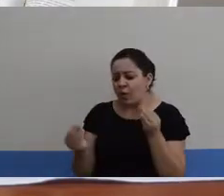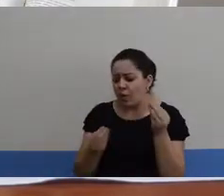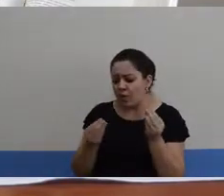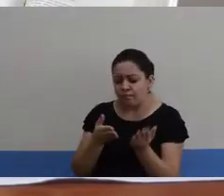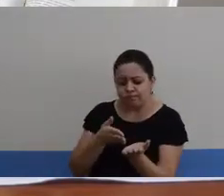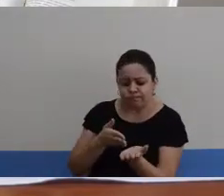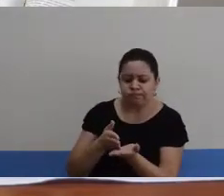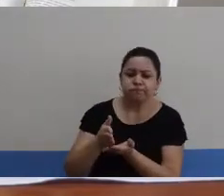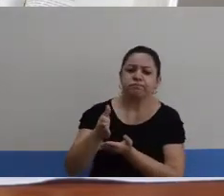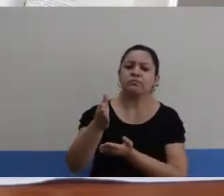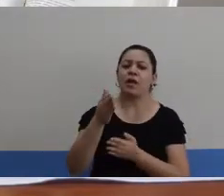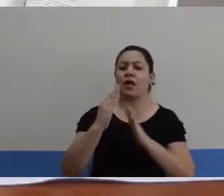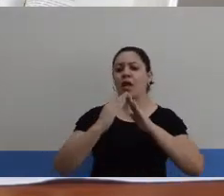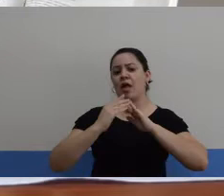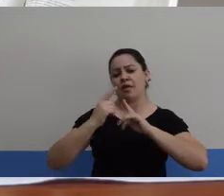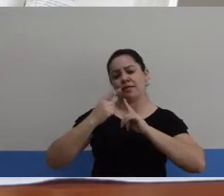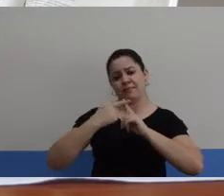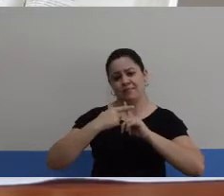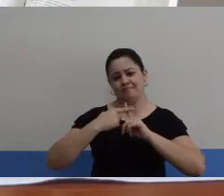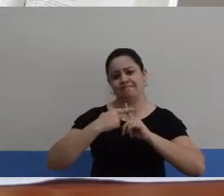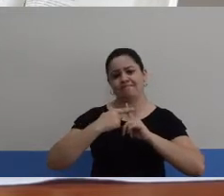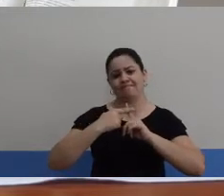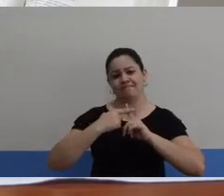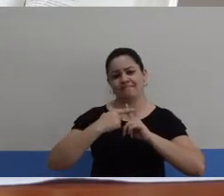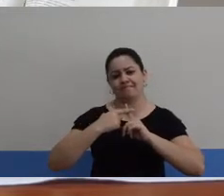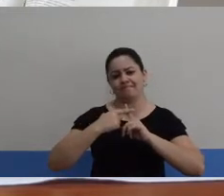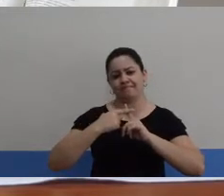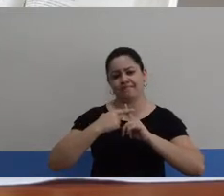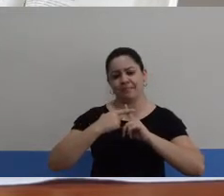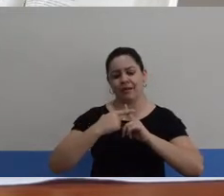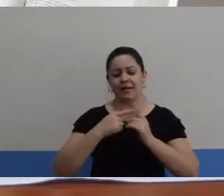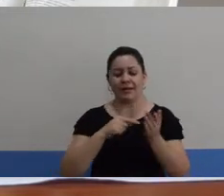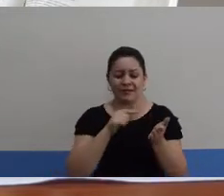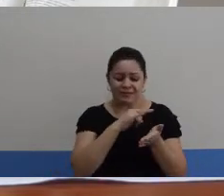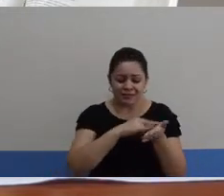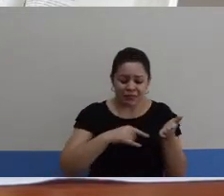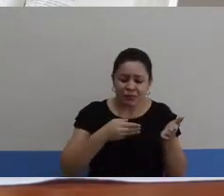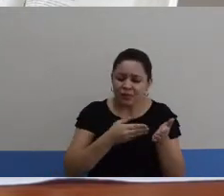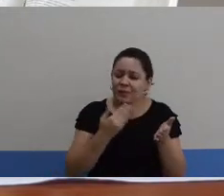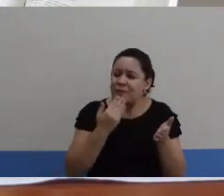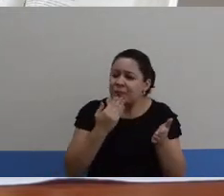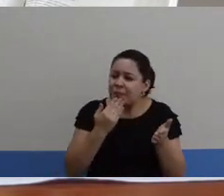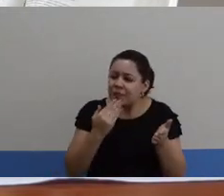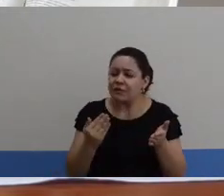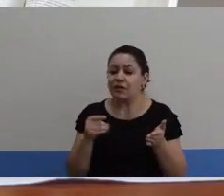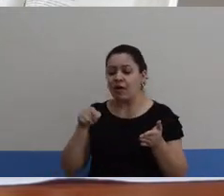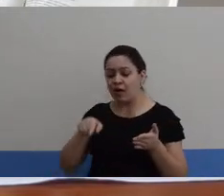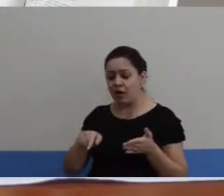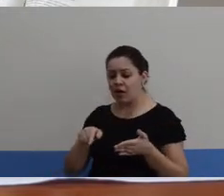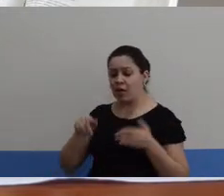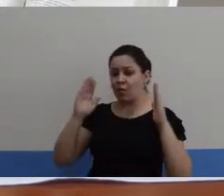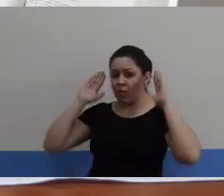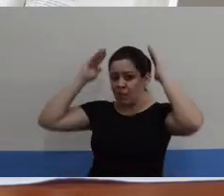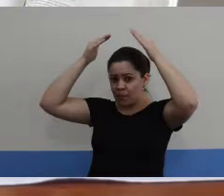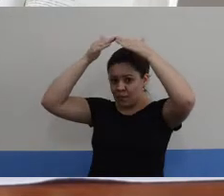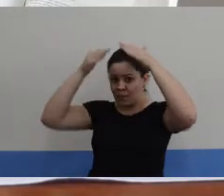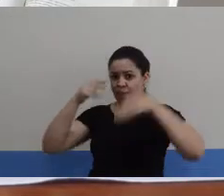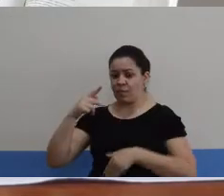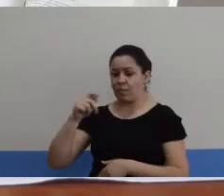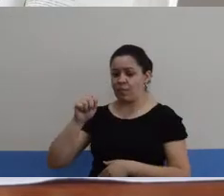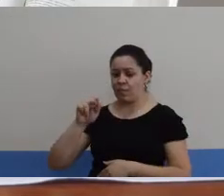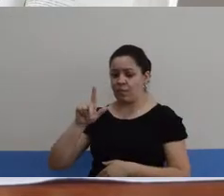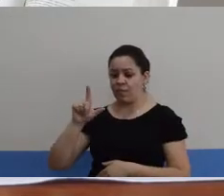Igreja. Então, um apelo da Lumen Gentium levou o Papa Paulo VI